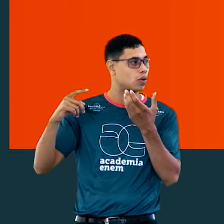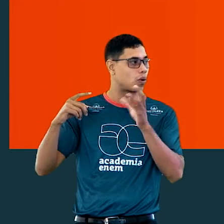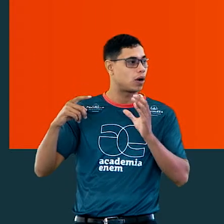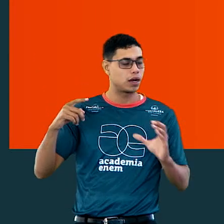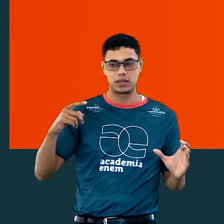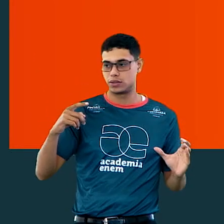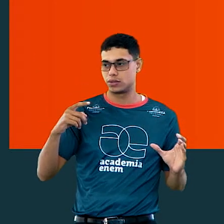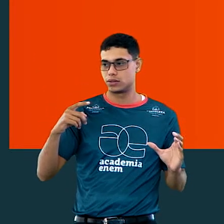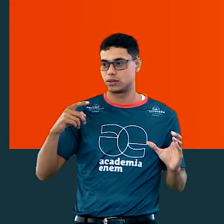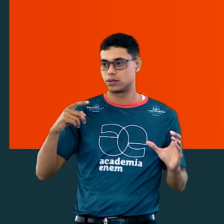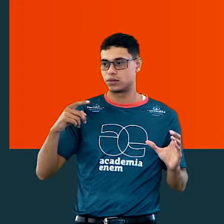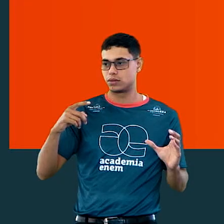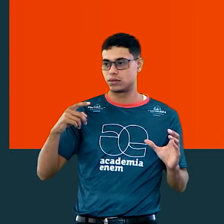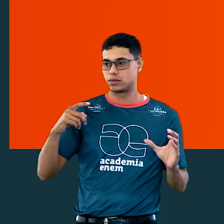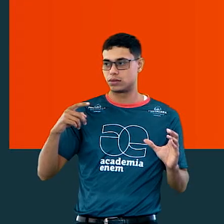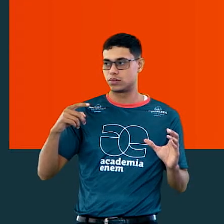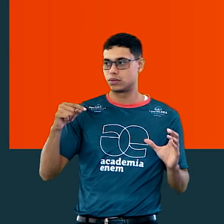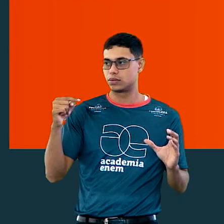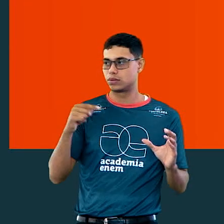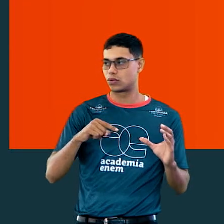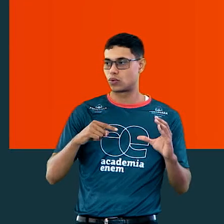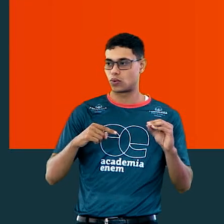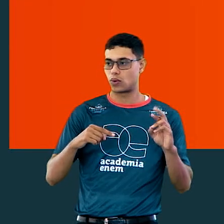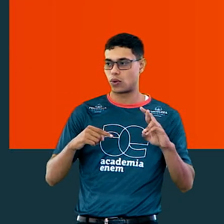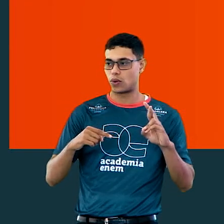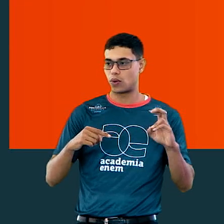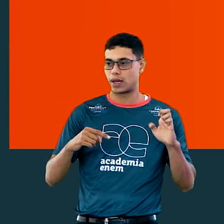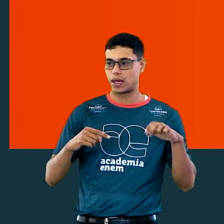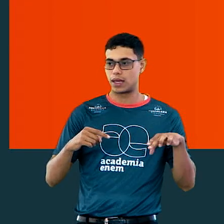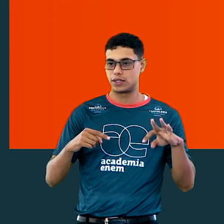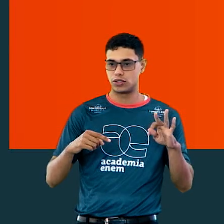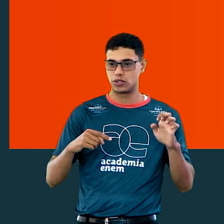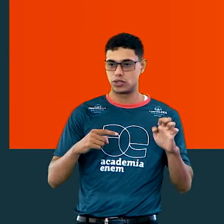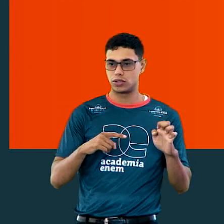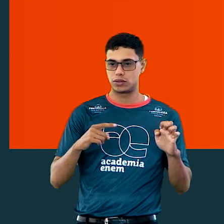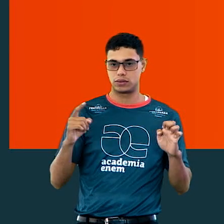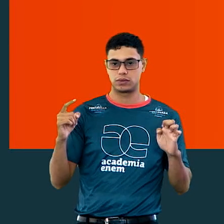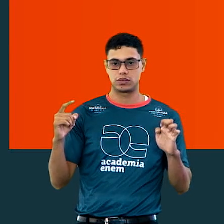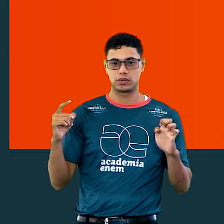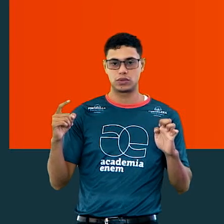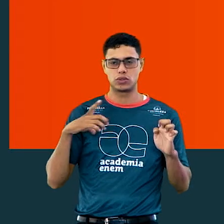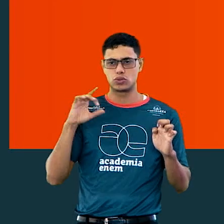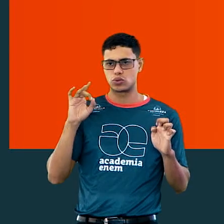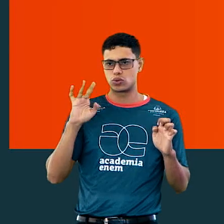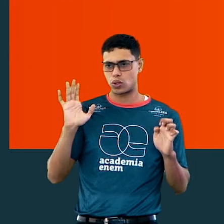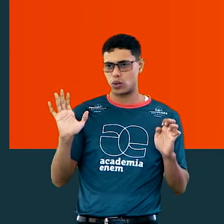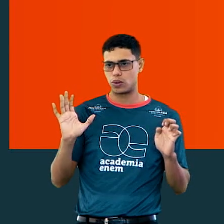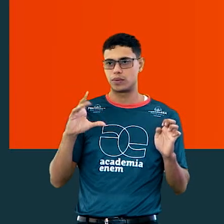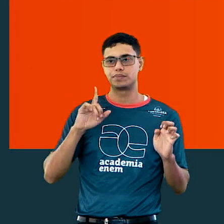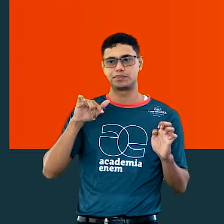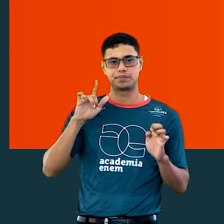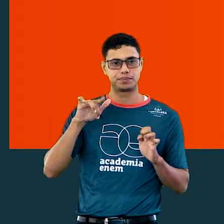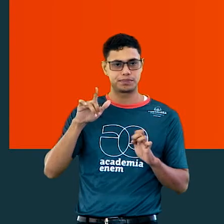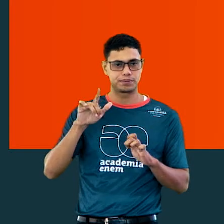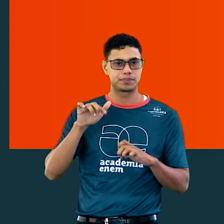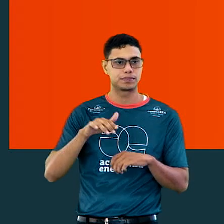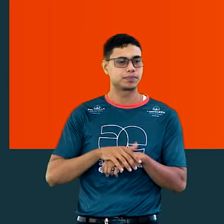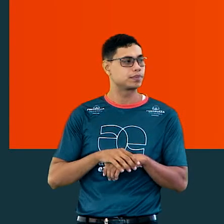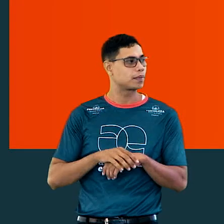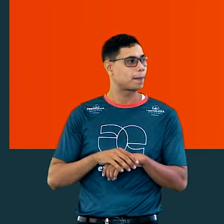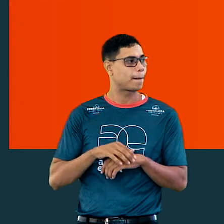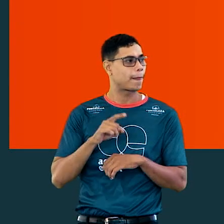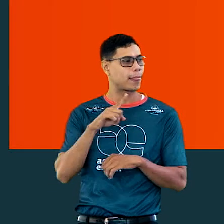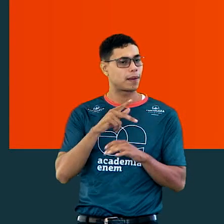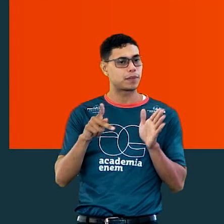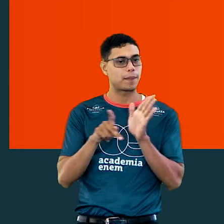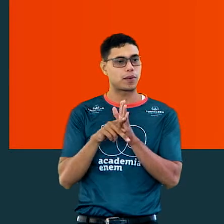corrente correspondente àquele ponto. Professor, é só isso? Só isso essa questão. E é do